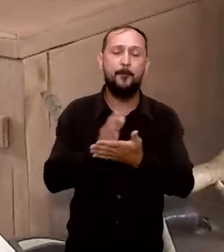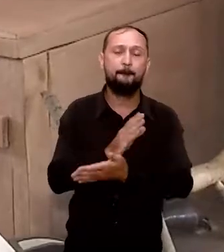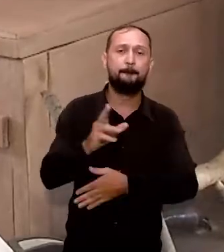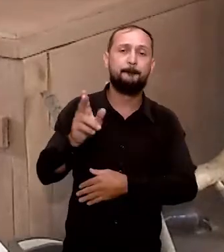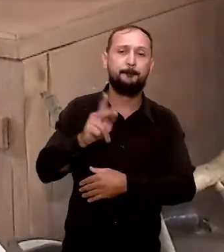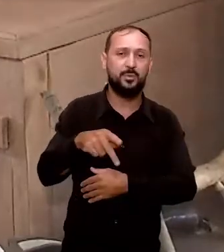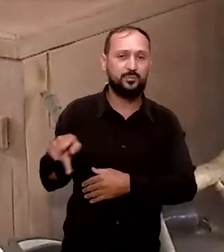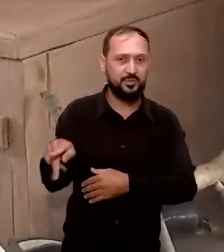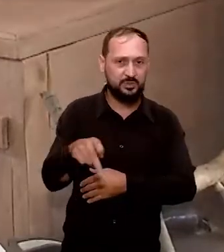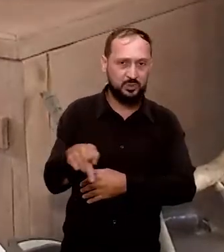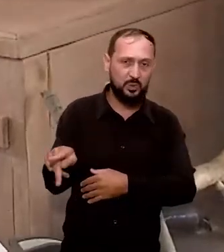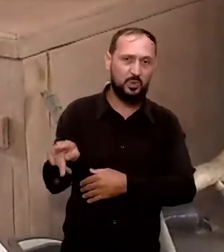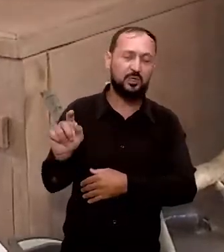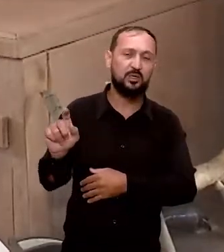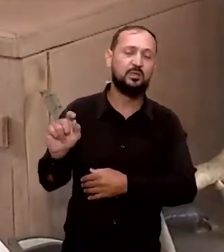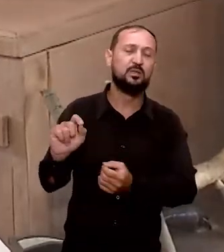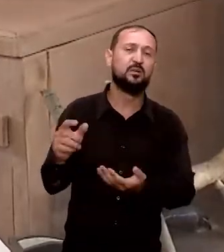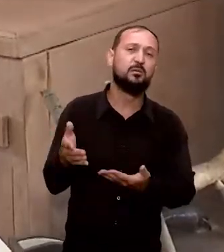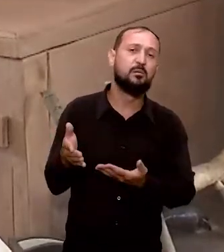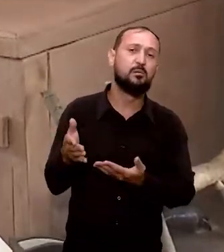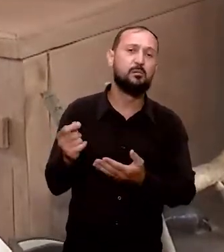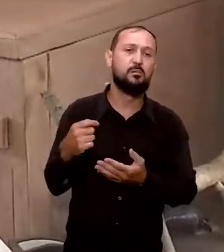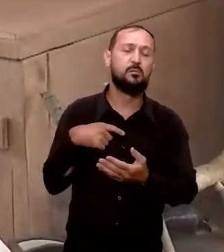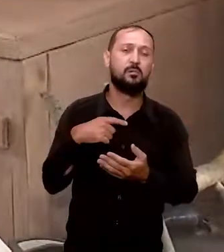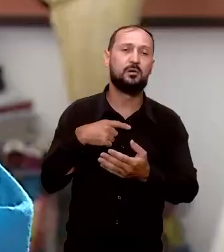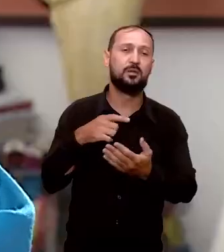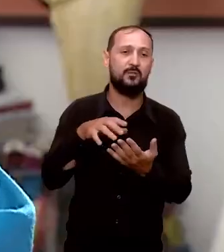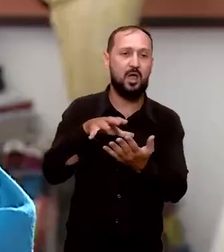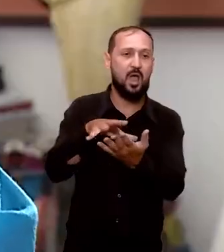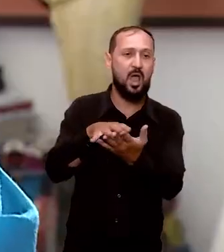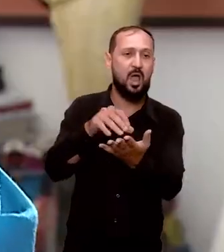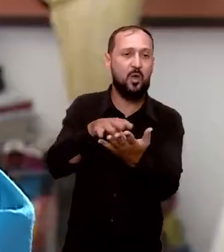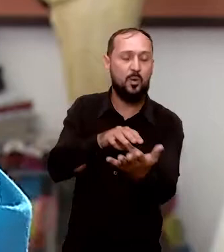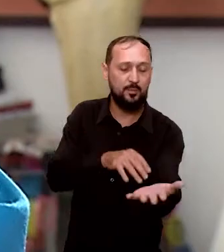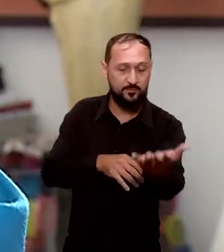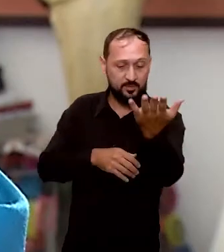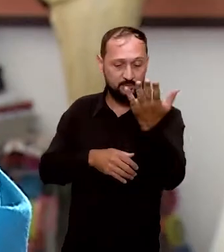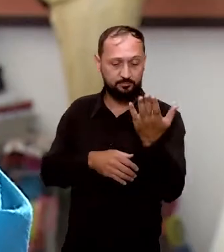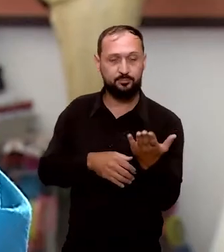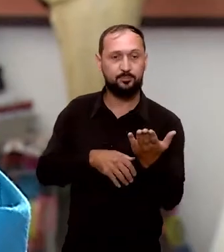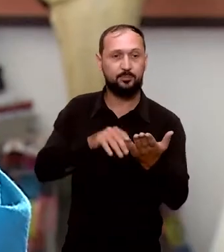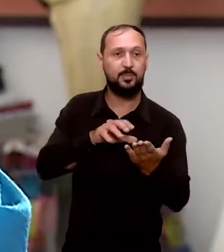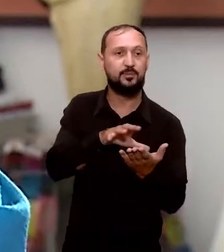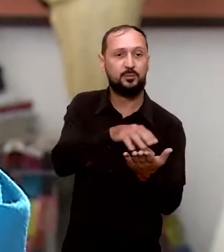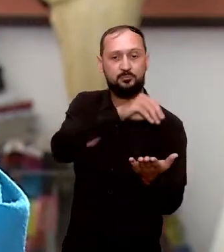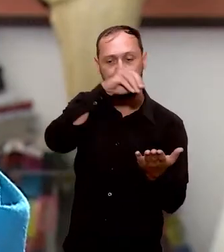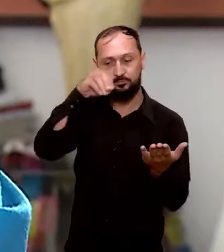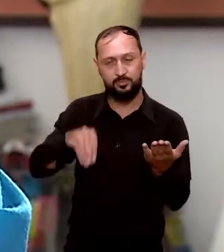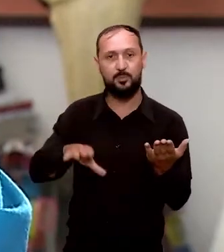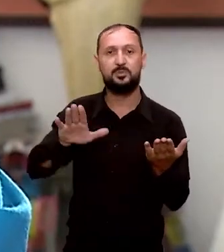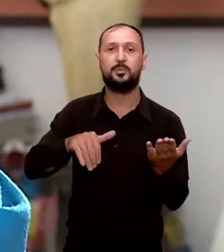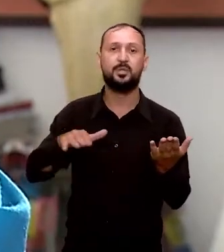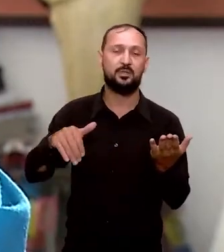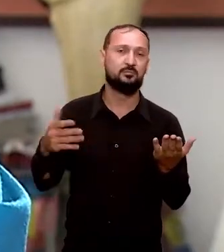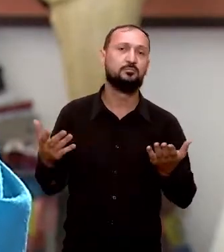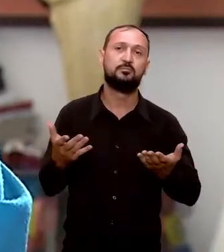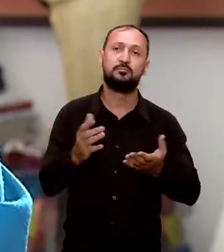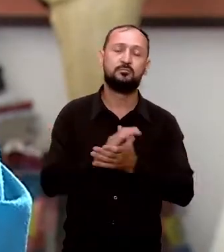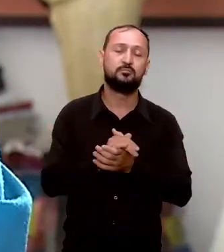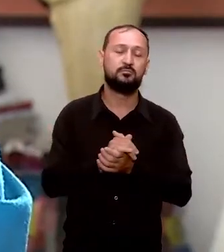algumas professoras que davam a cópia como meio para você pintar,